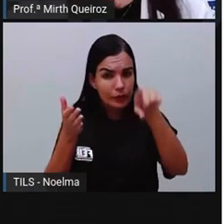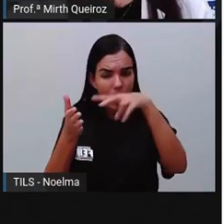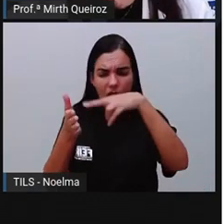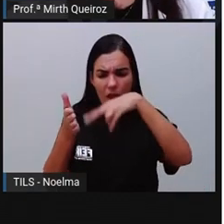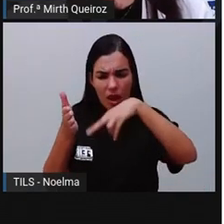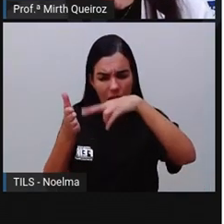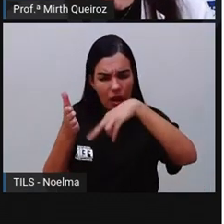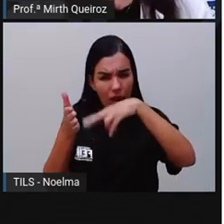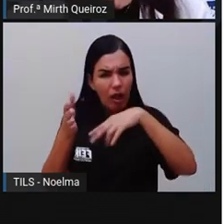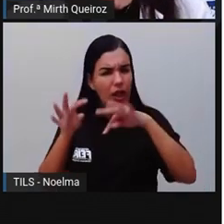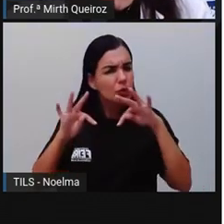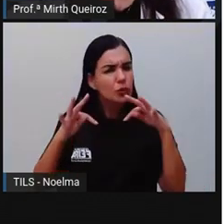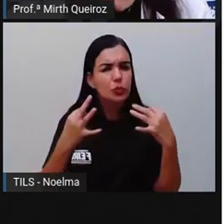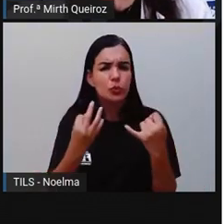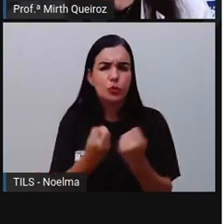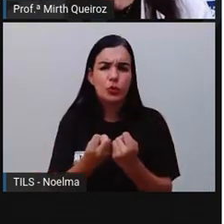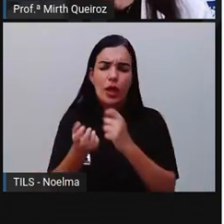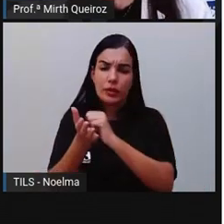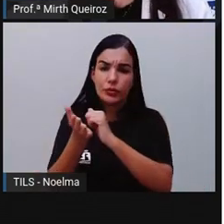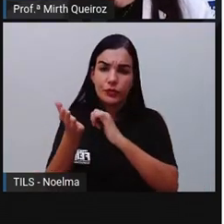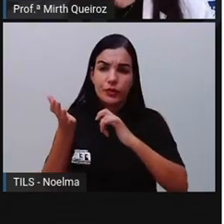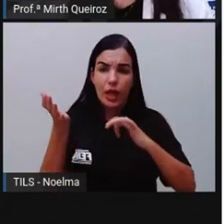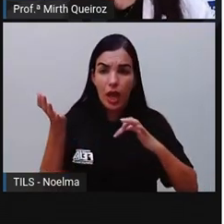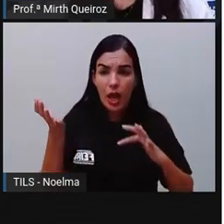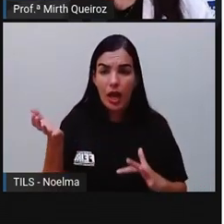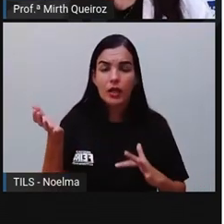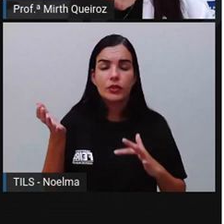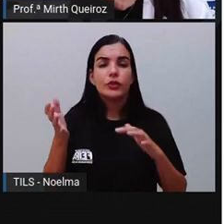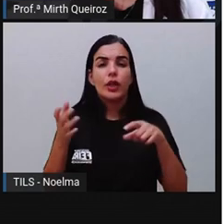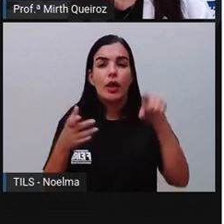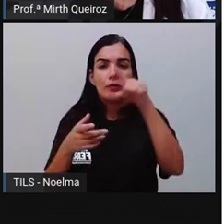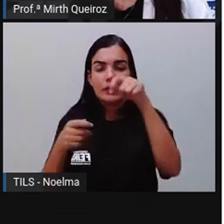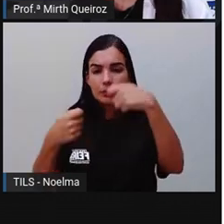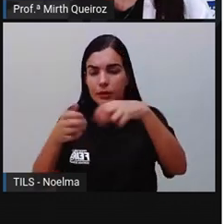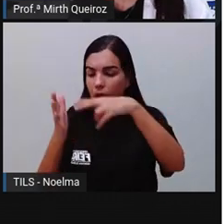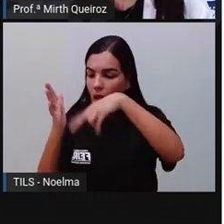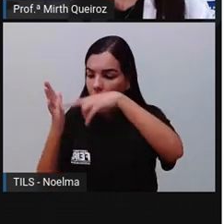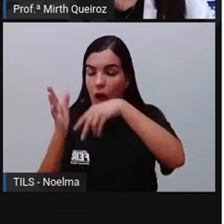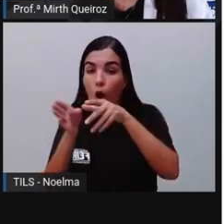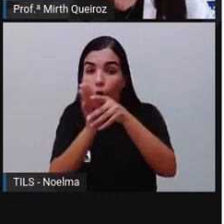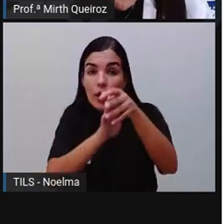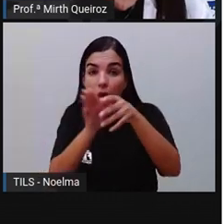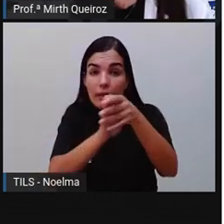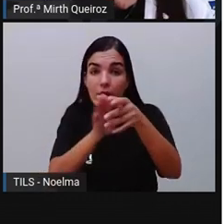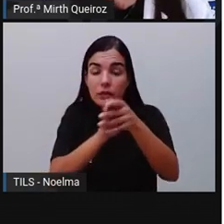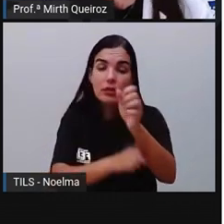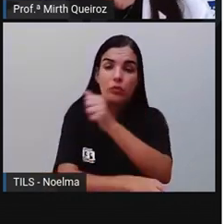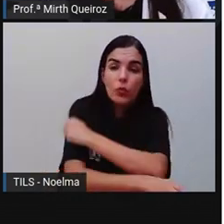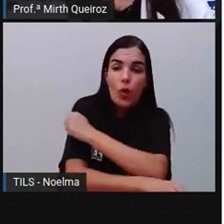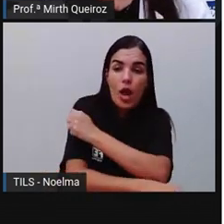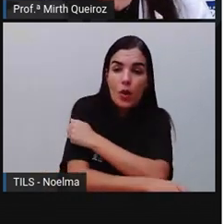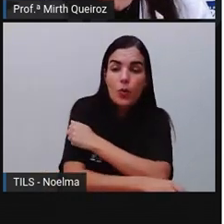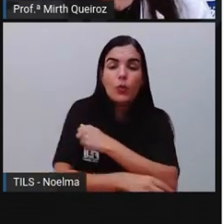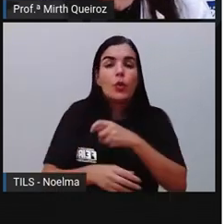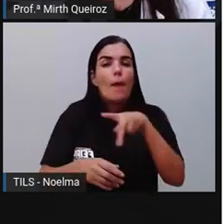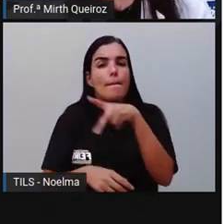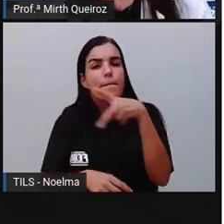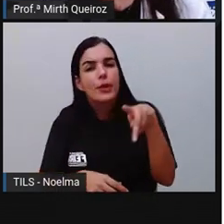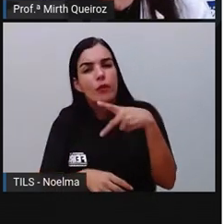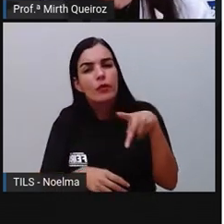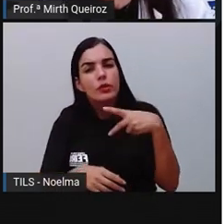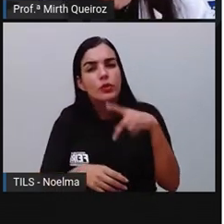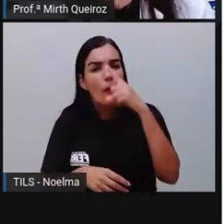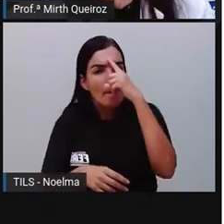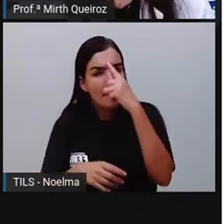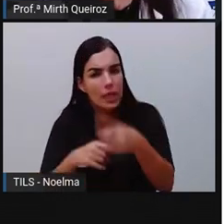direitinho essas atividades, né? Ler lá a parte de orientações dos alunos, as orientações que foram dadas